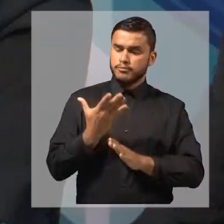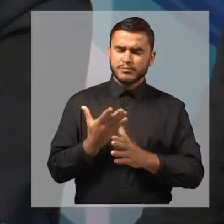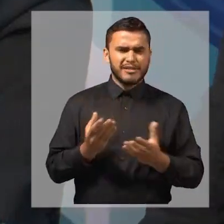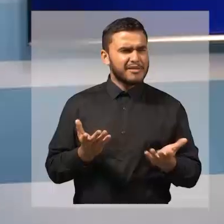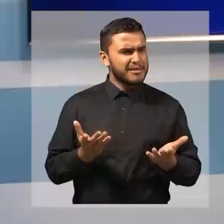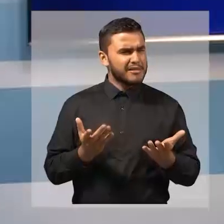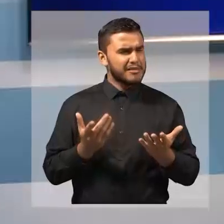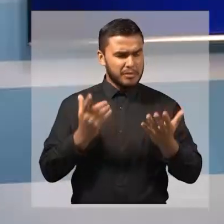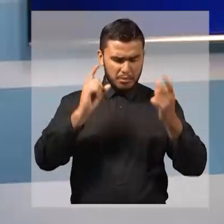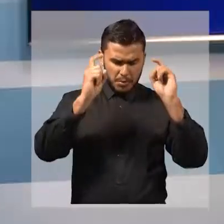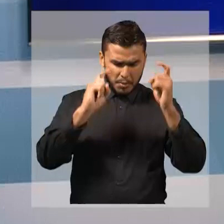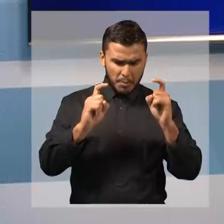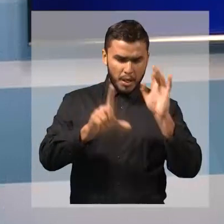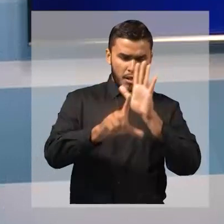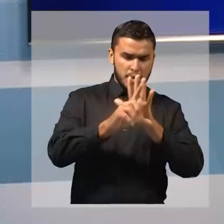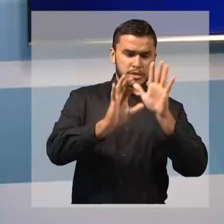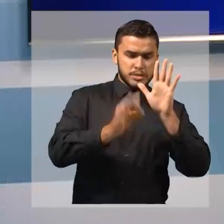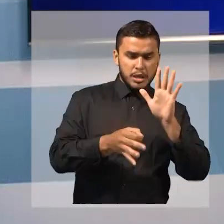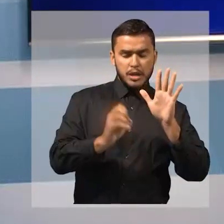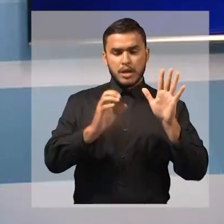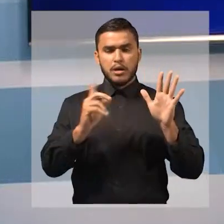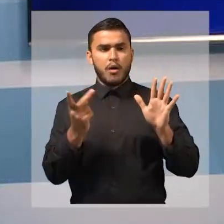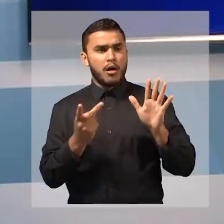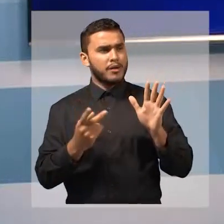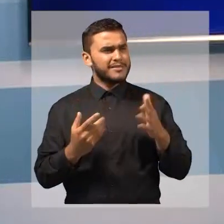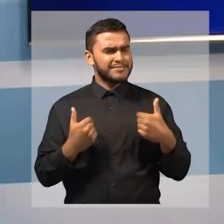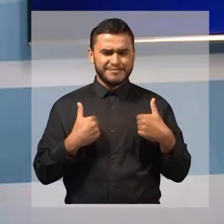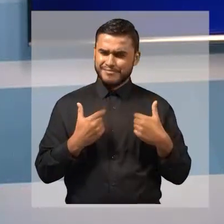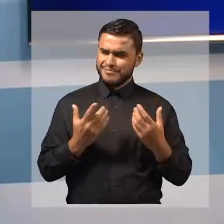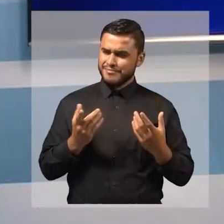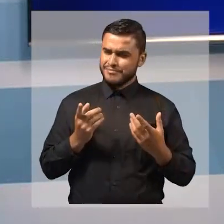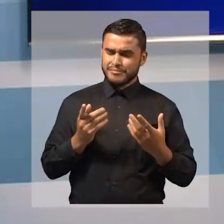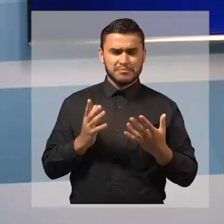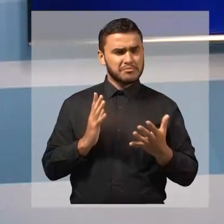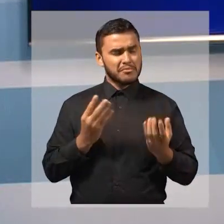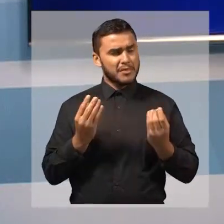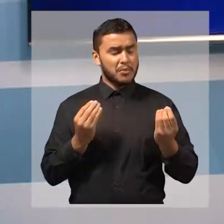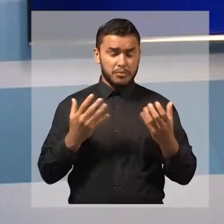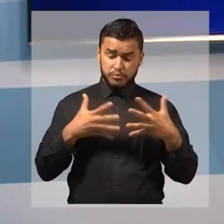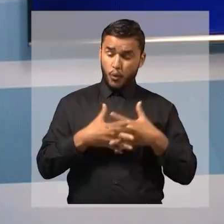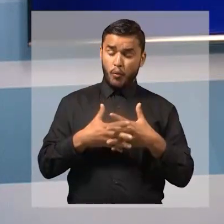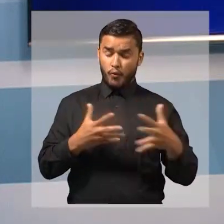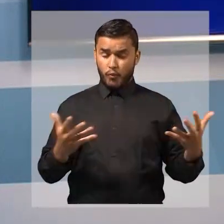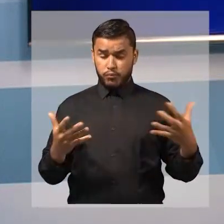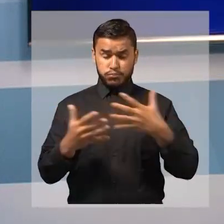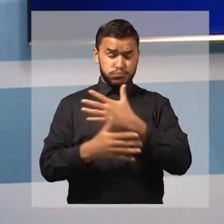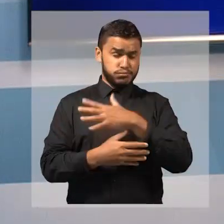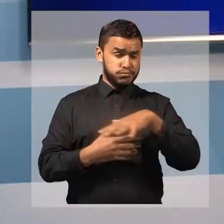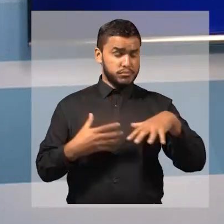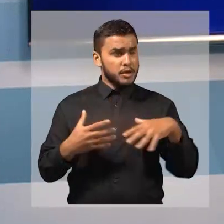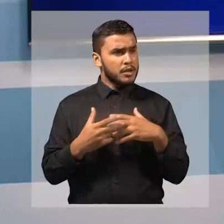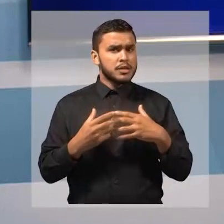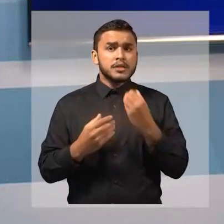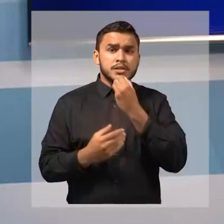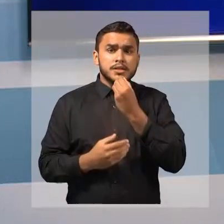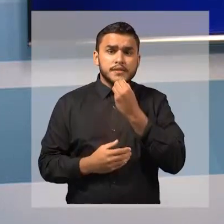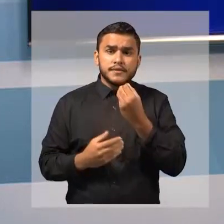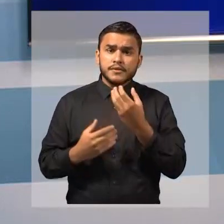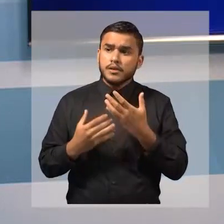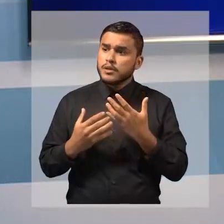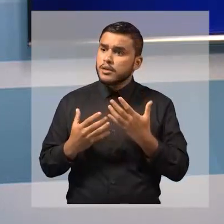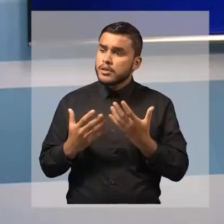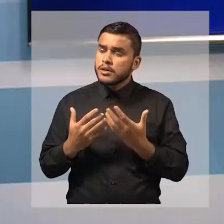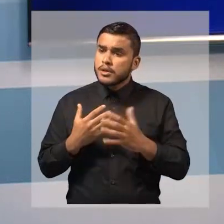essa harmonia, né, essa interdependência, essa questão da equidade